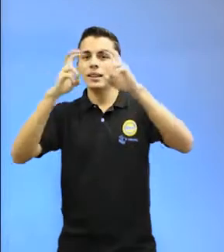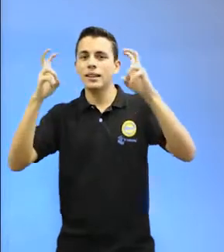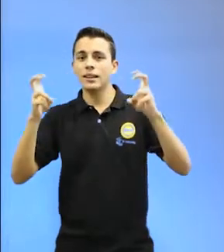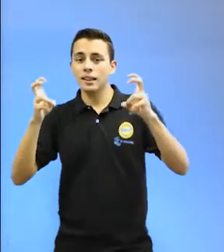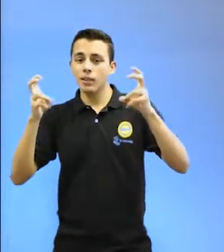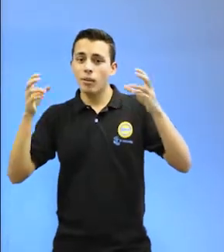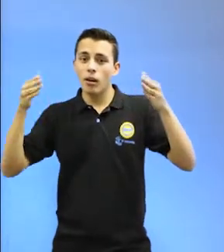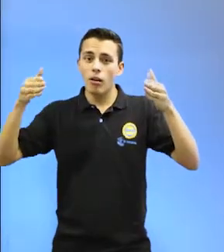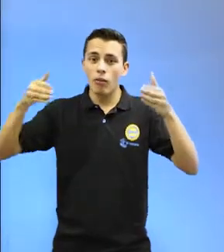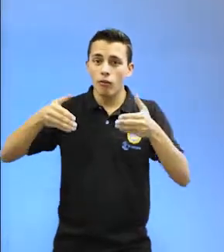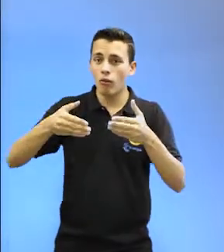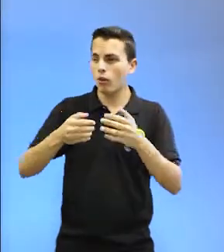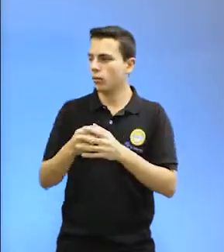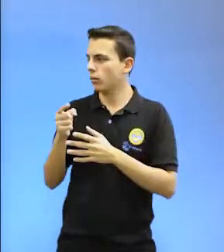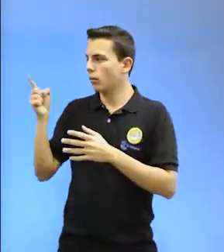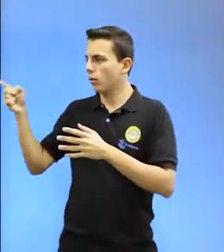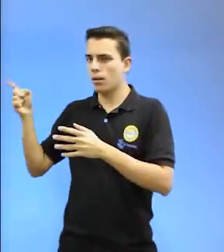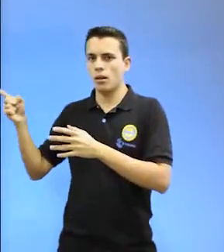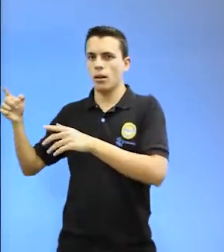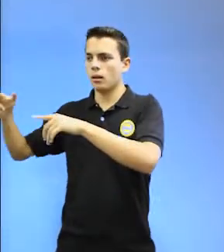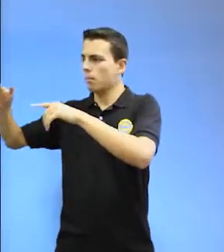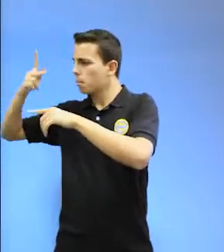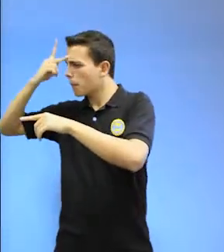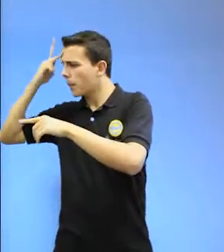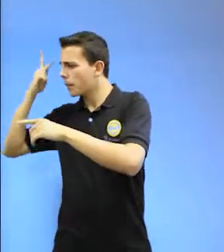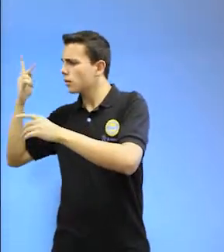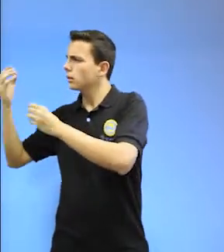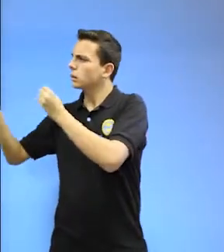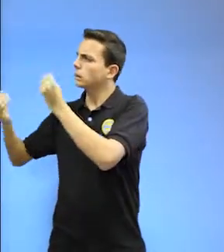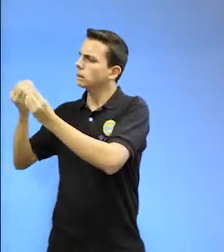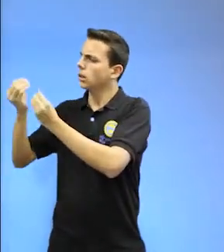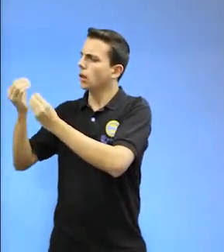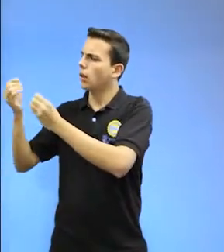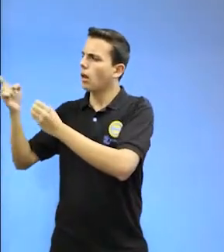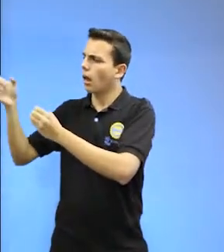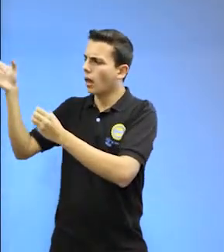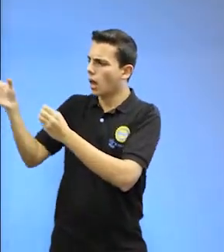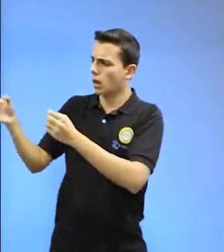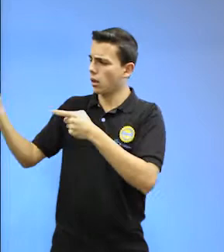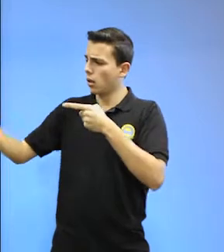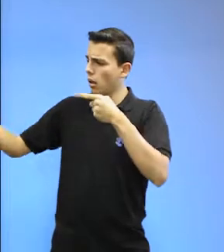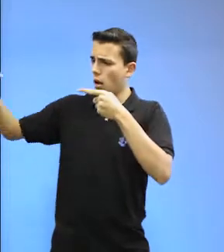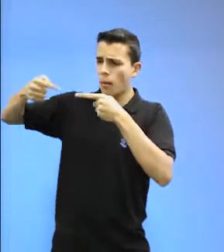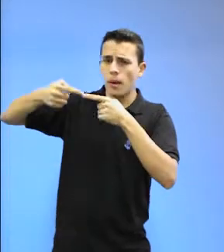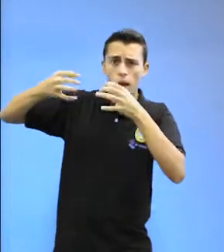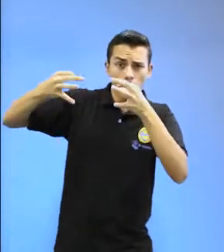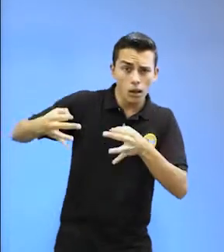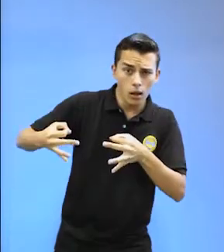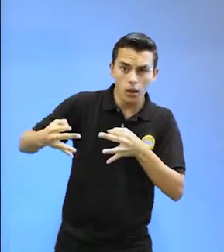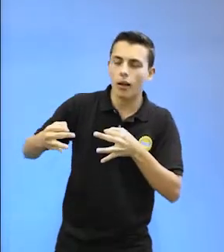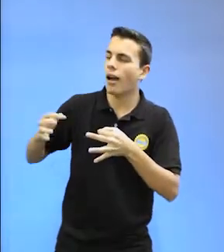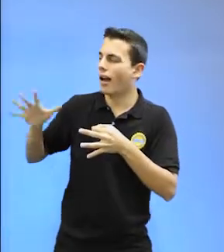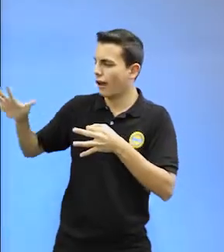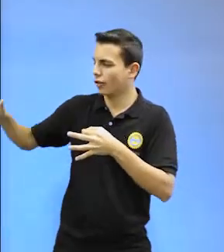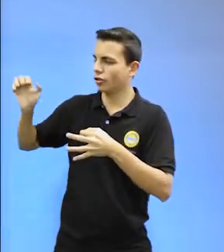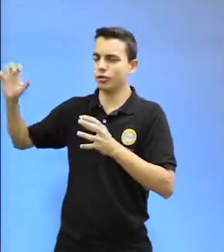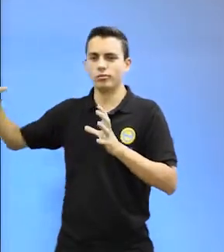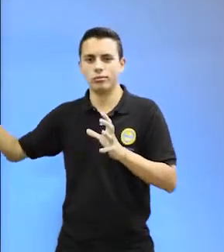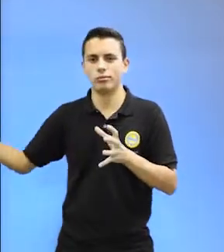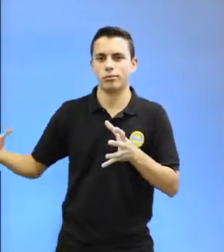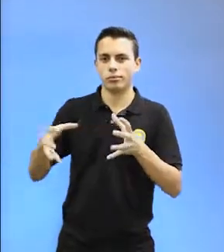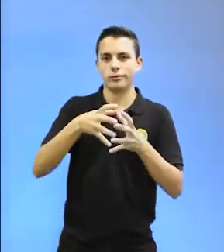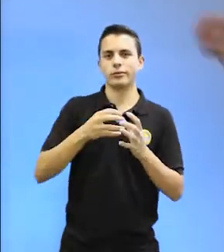temos esse cuidado de trabalhar, eu chamo o trabalho do alfaiate, né? Sob medida. Tá. Né? Embora tenha temas que é